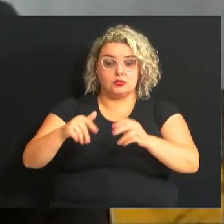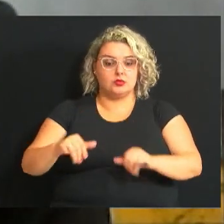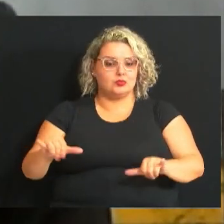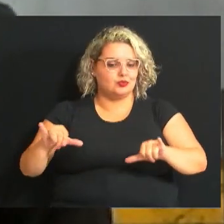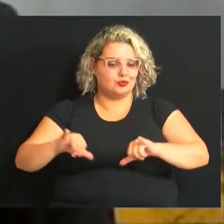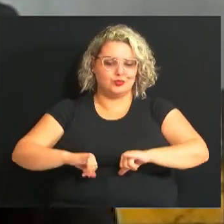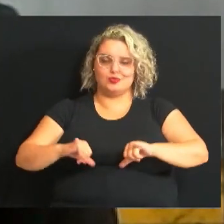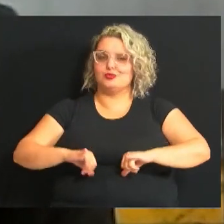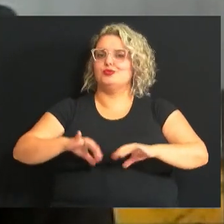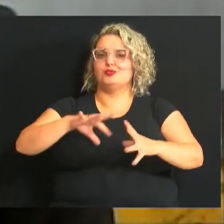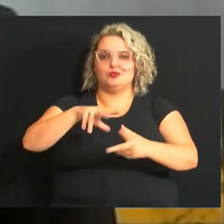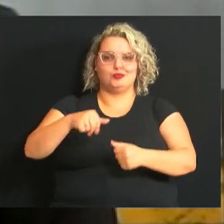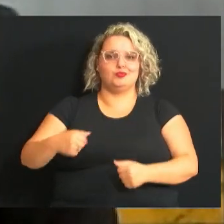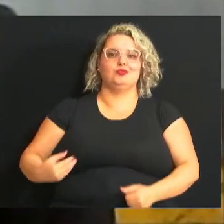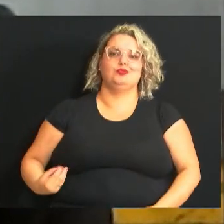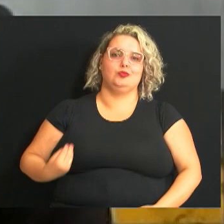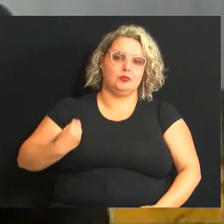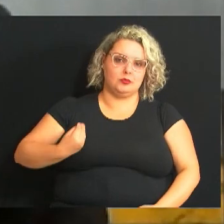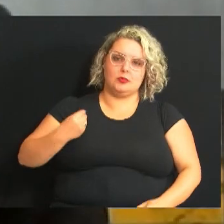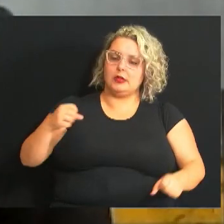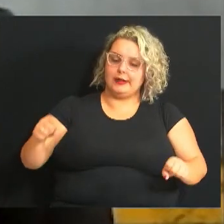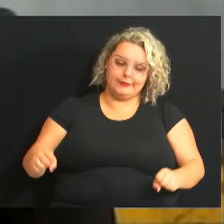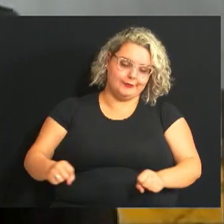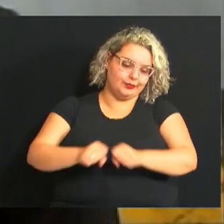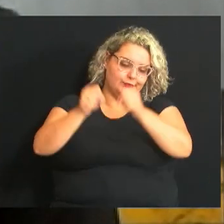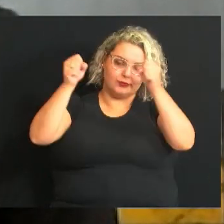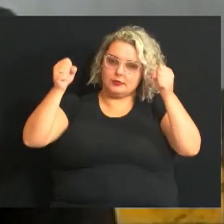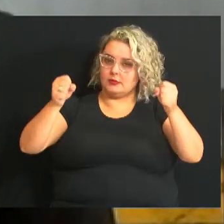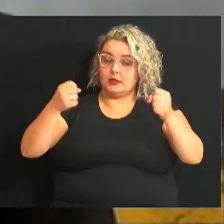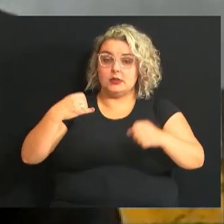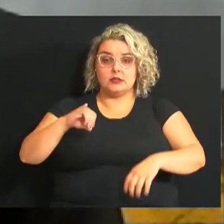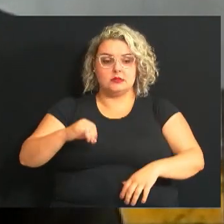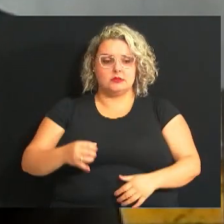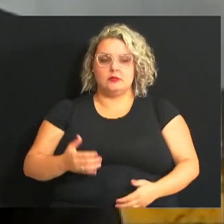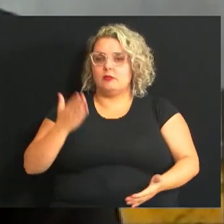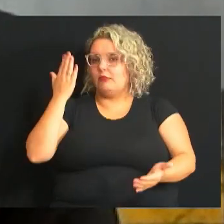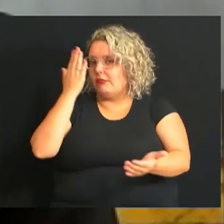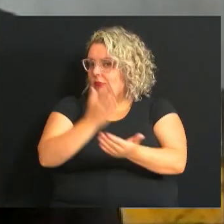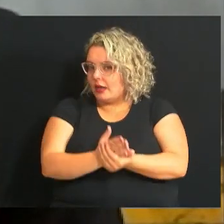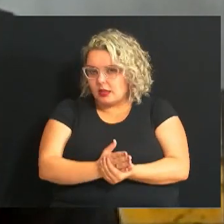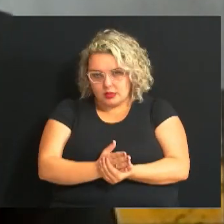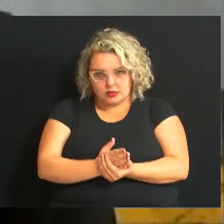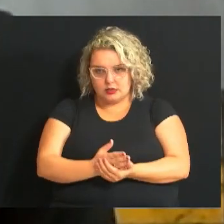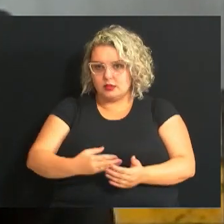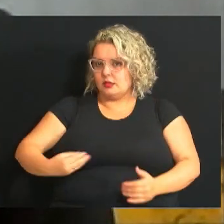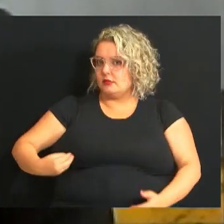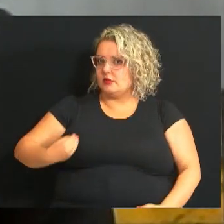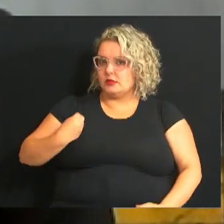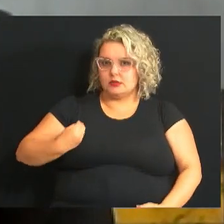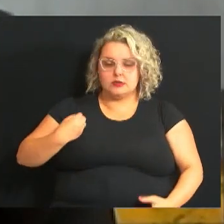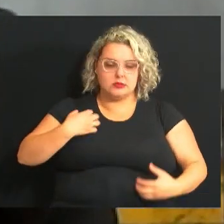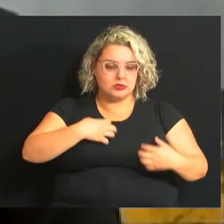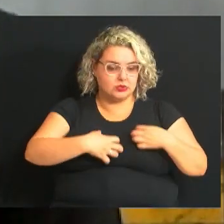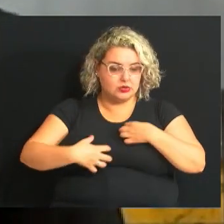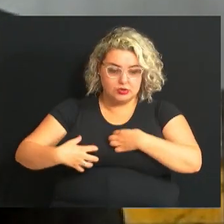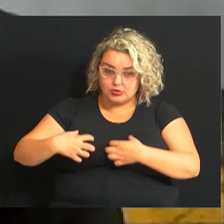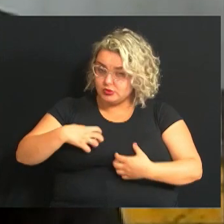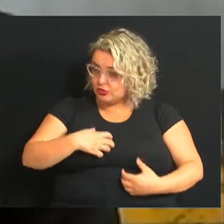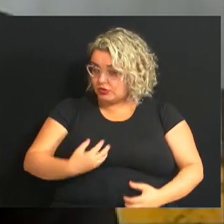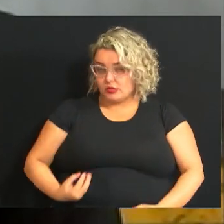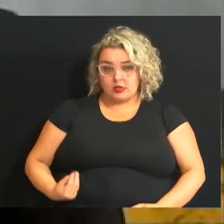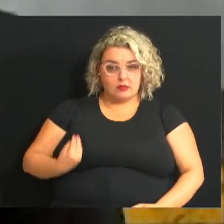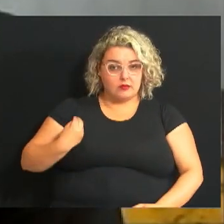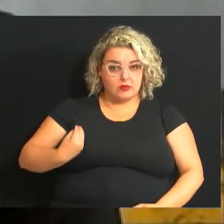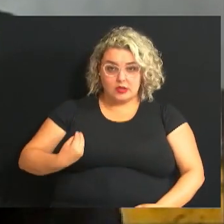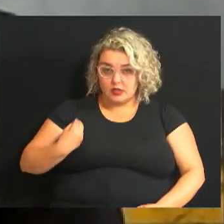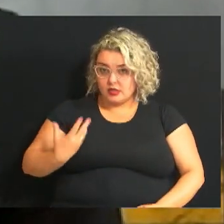você quebra, né? Se você for se entregar à derrota que a gente passa na vida, as aflições que a gente passa na vida, sem ter